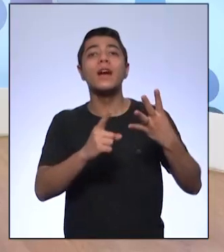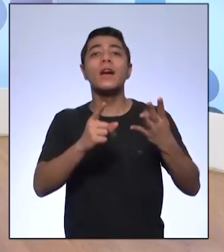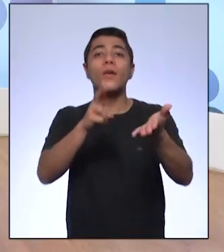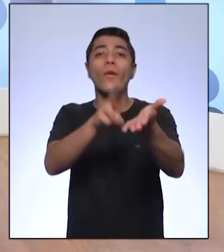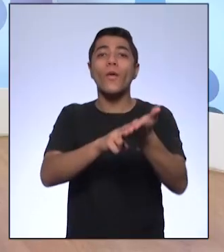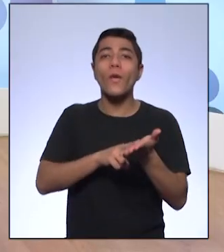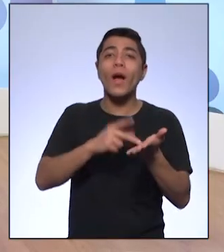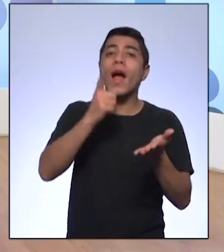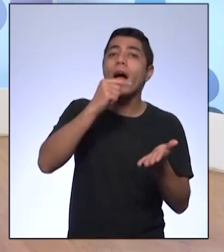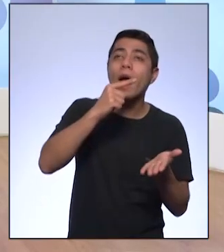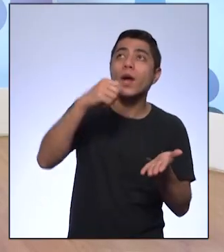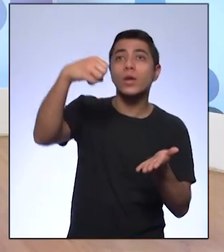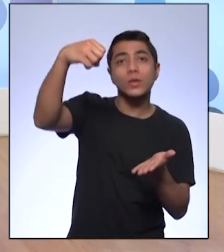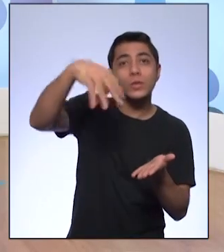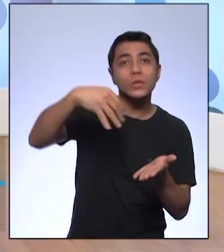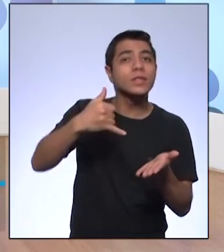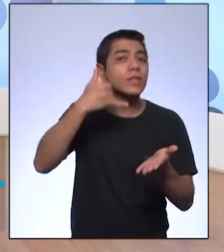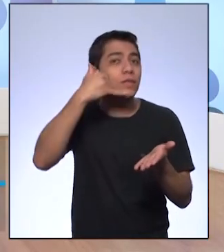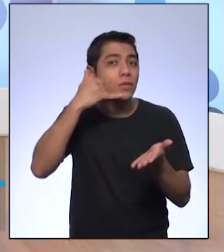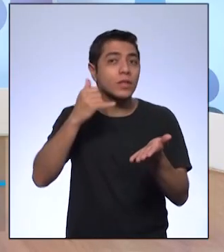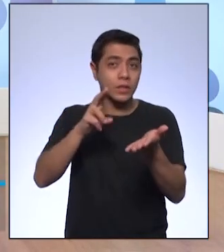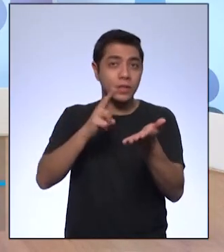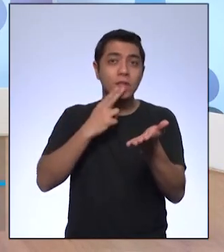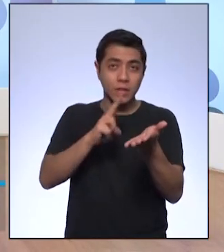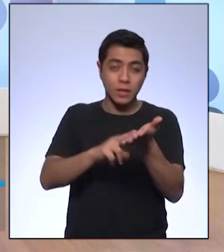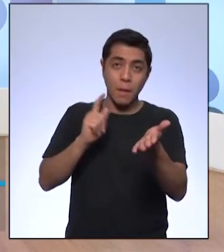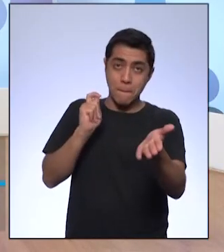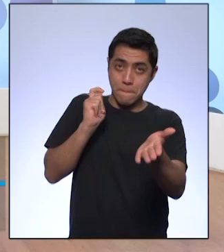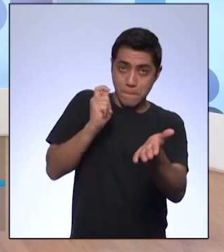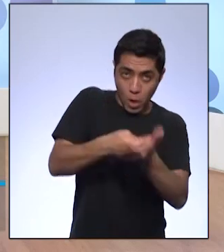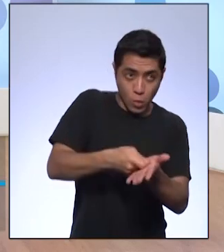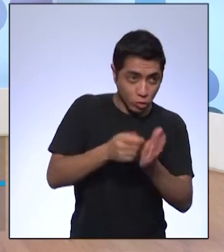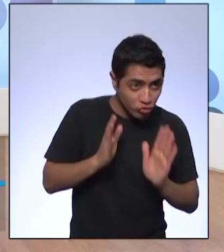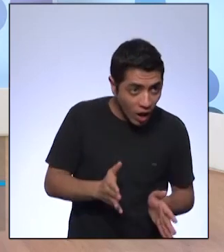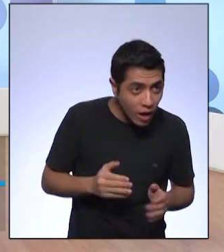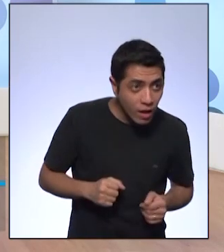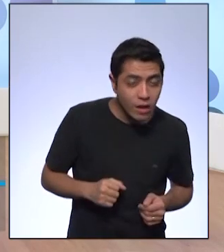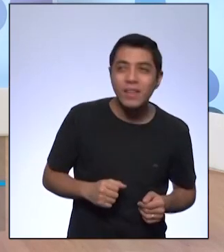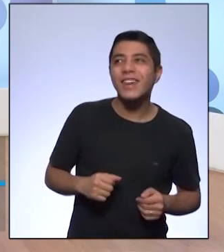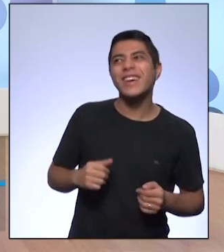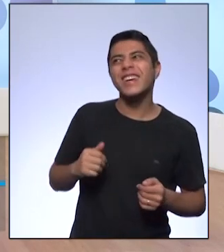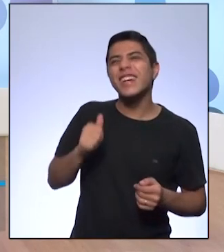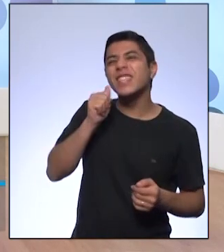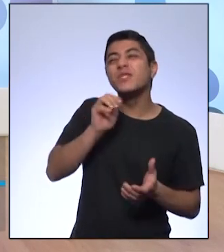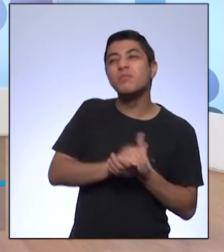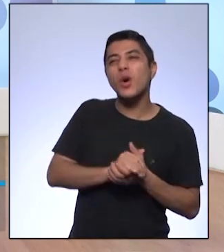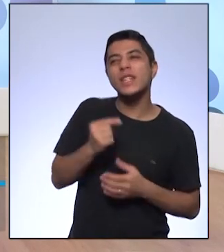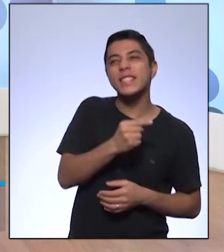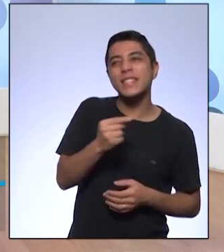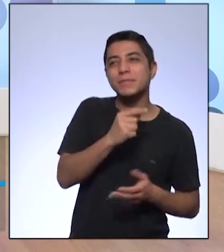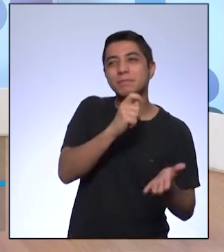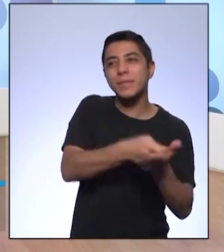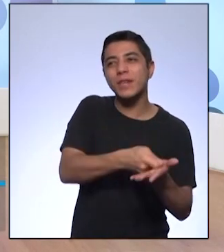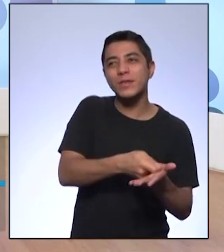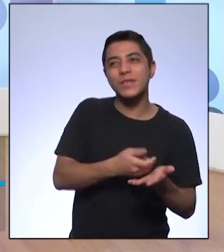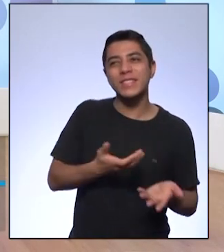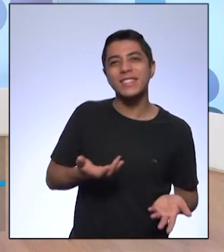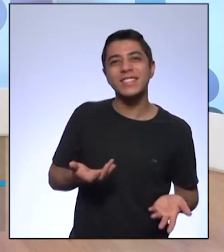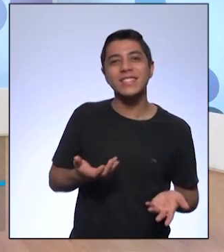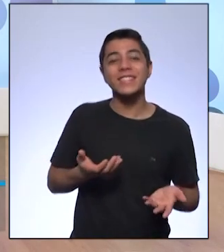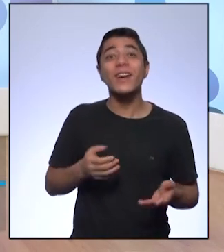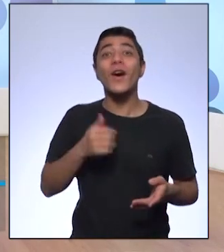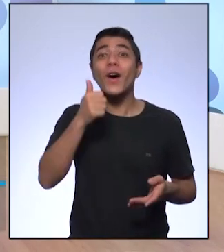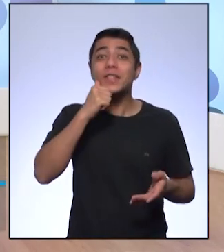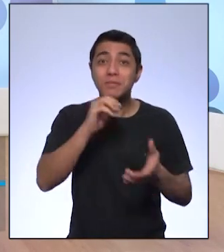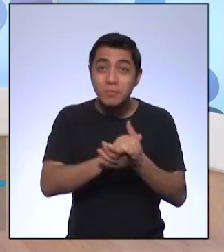quem pagou foi minha esposa, mas eu tava no meio lá de pagar a conta sim. Poxa vida, minha esposa paga a conta lá de casa